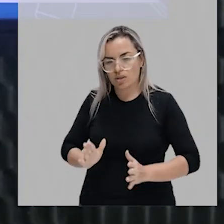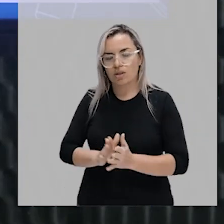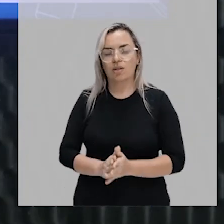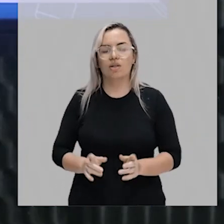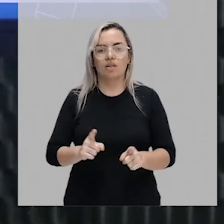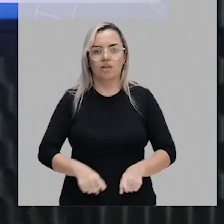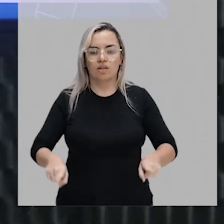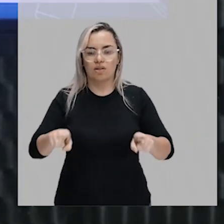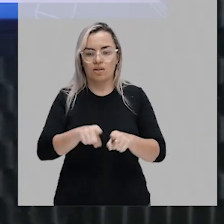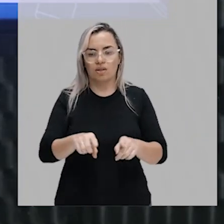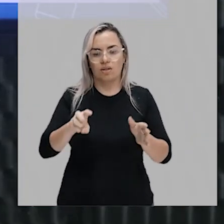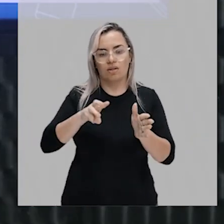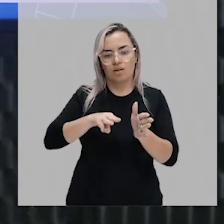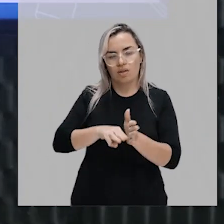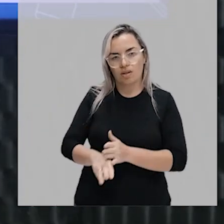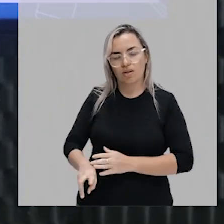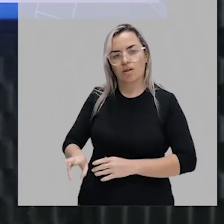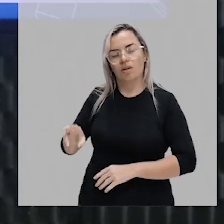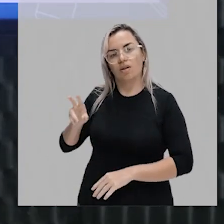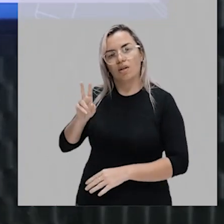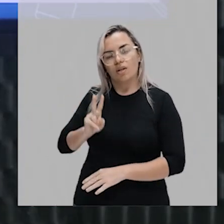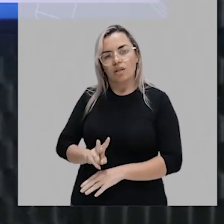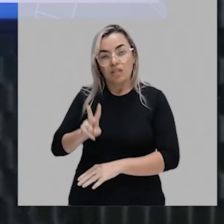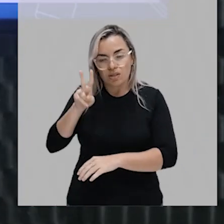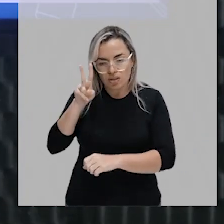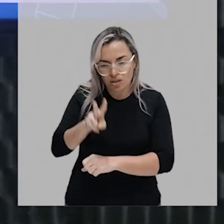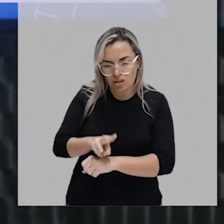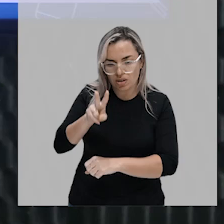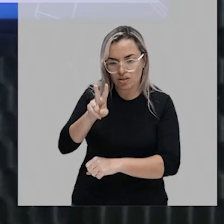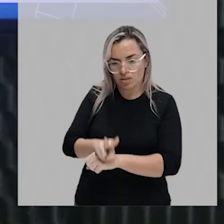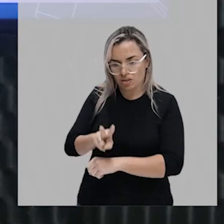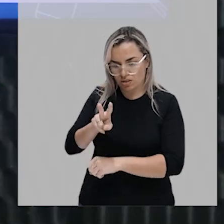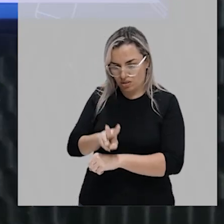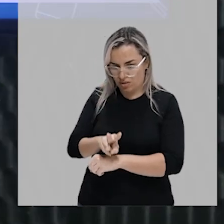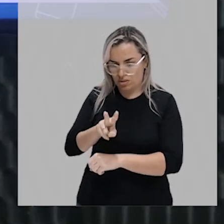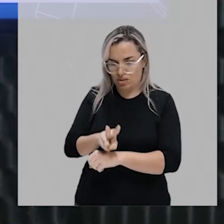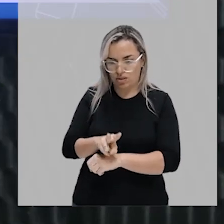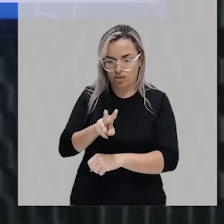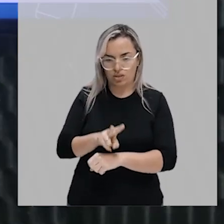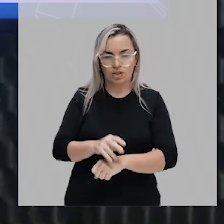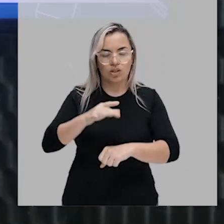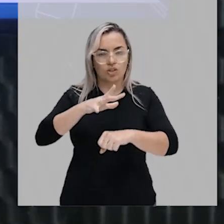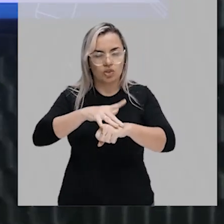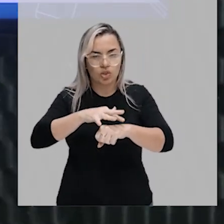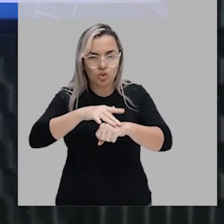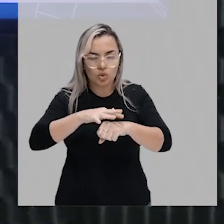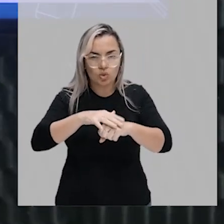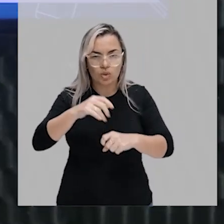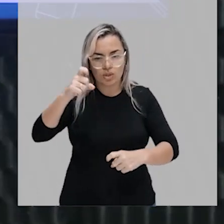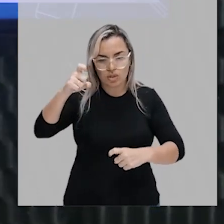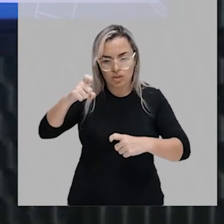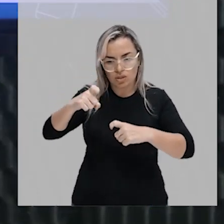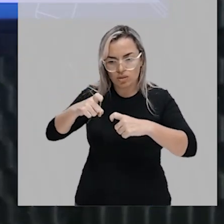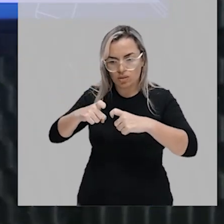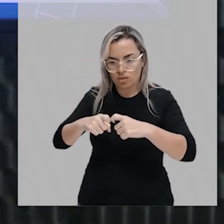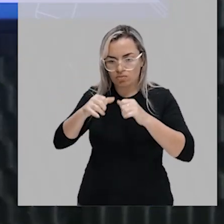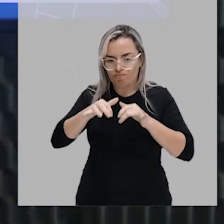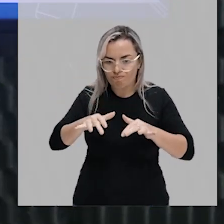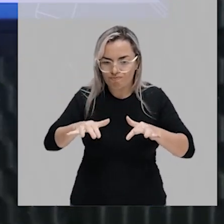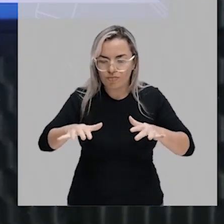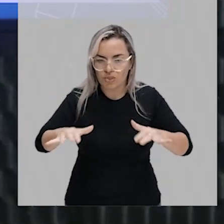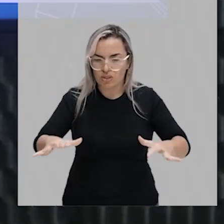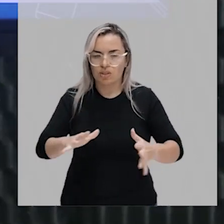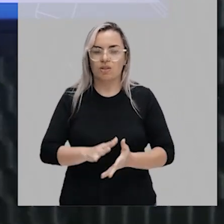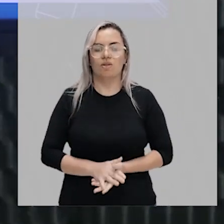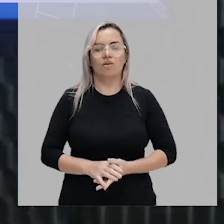sexualmente transmissíveis, que a gente chama de DSTs. Então, nós temos duas coisas importantes aqui que esse conhecimento